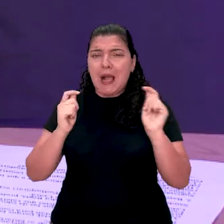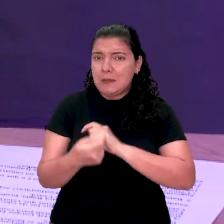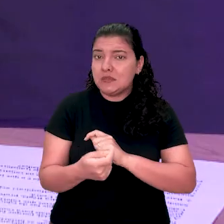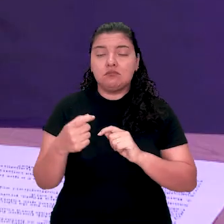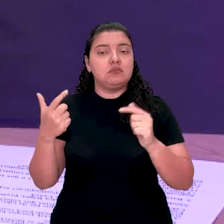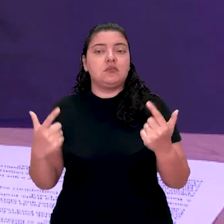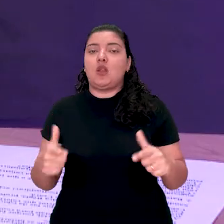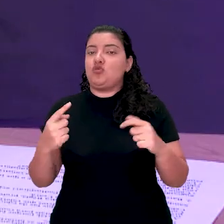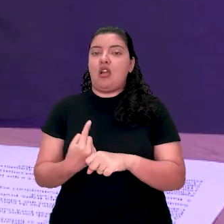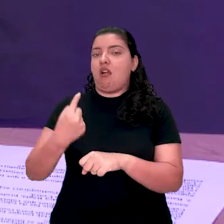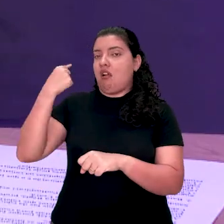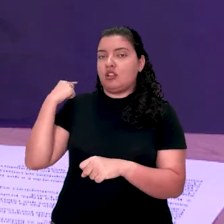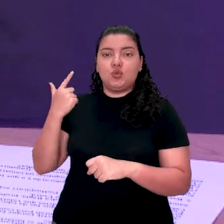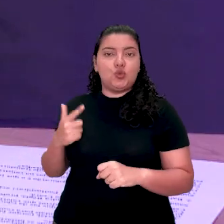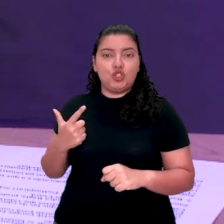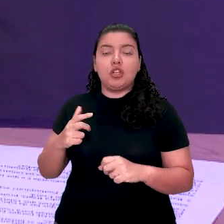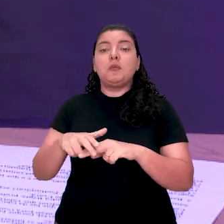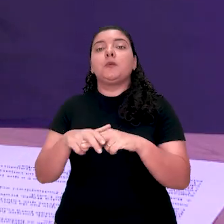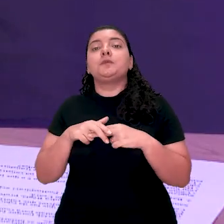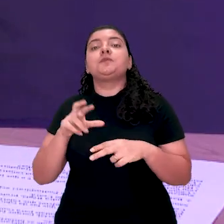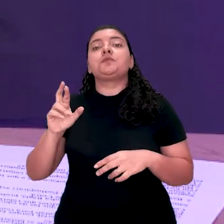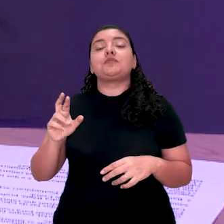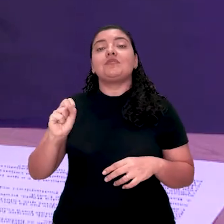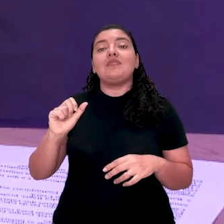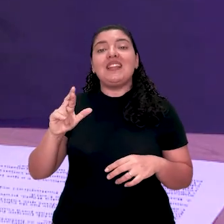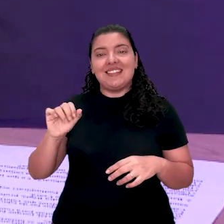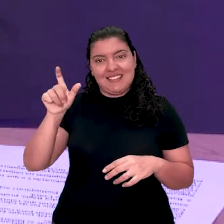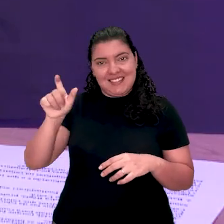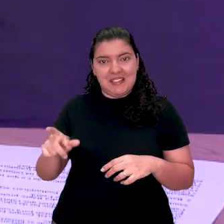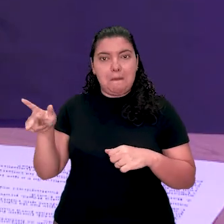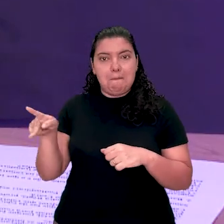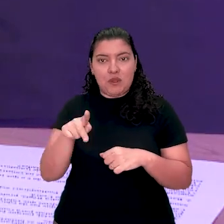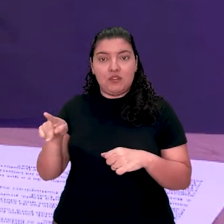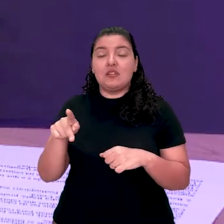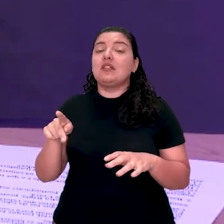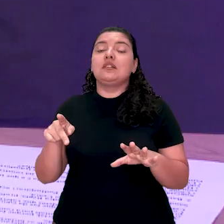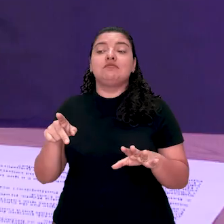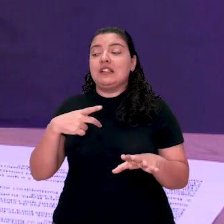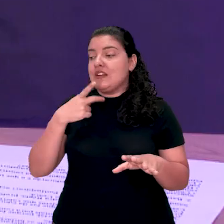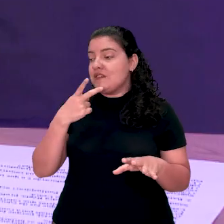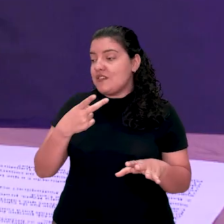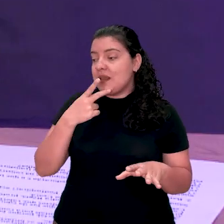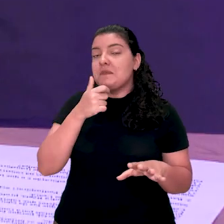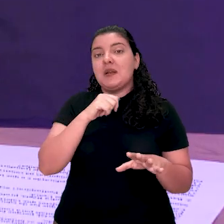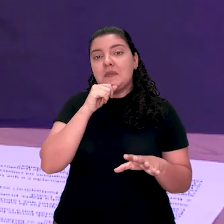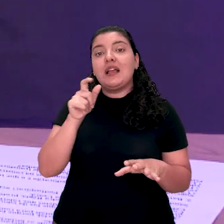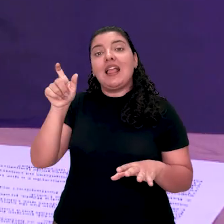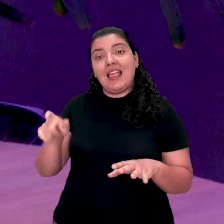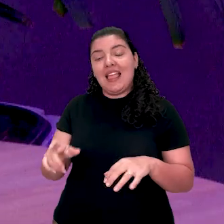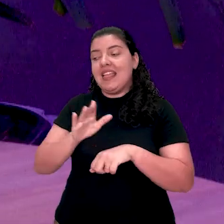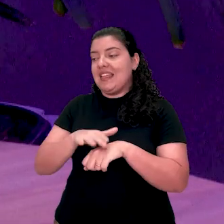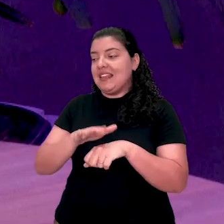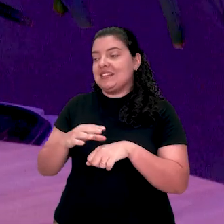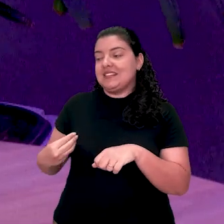Não tinha isso naquela época, né? E aí a Sandra, como eu falo em toda palestra, que é a pessoa que eu mais falo, além da minha mãe e do meu pai, é